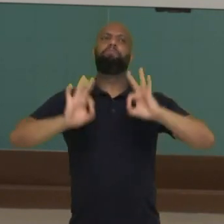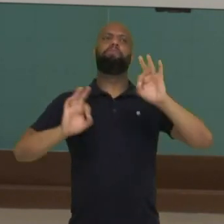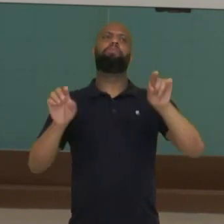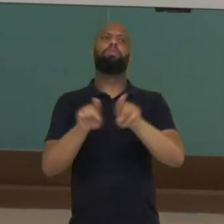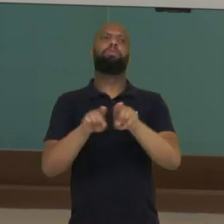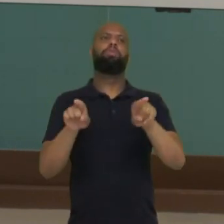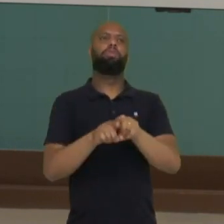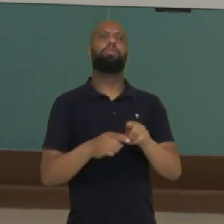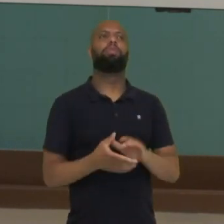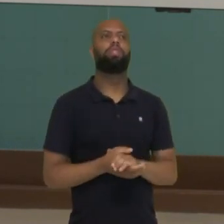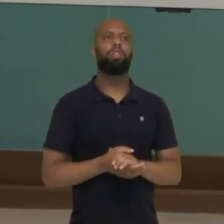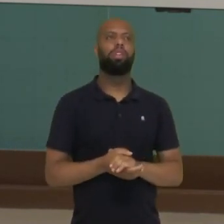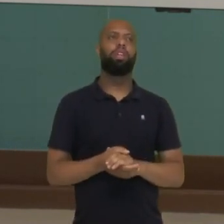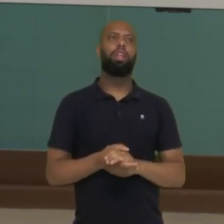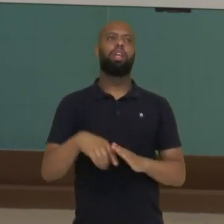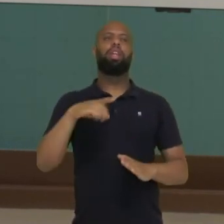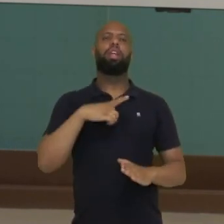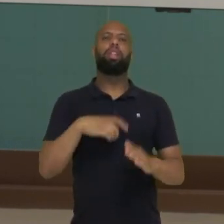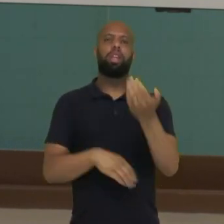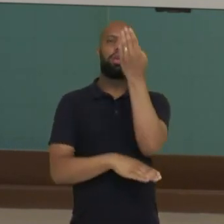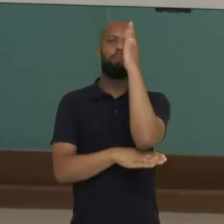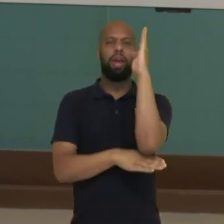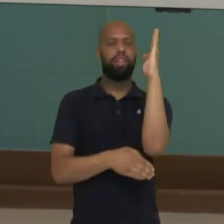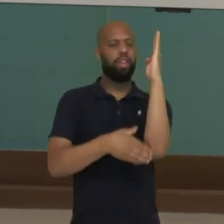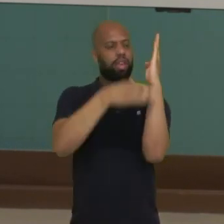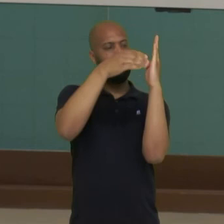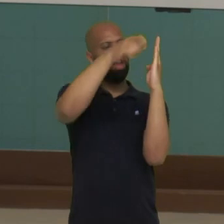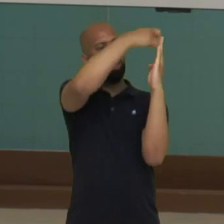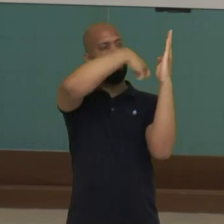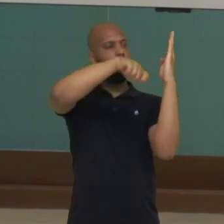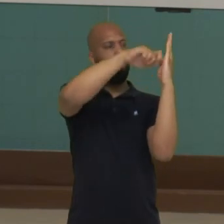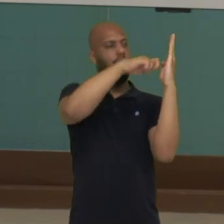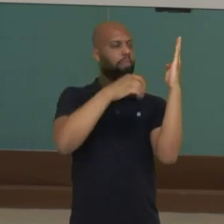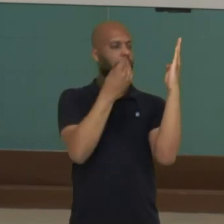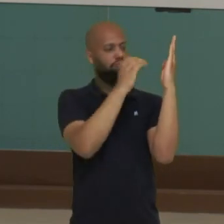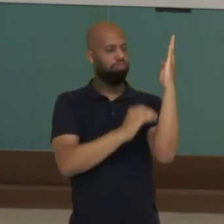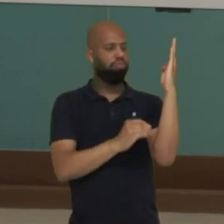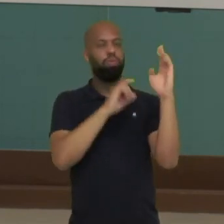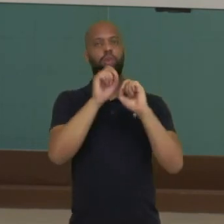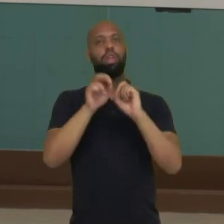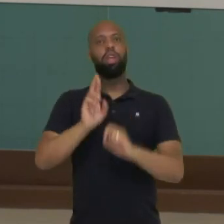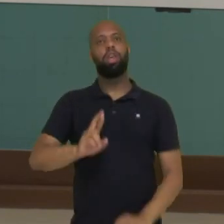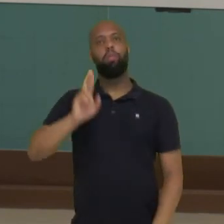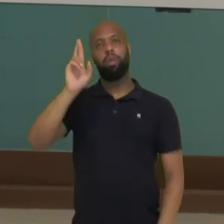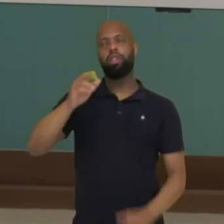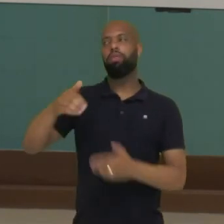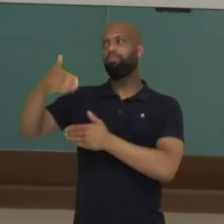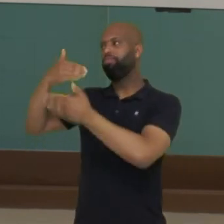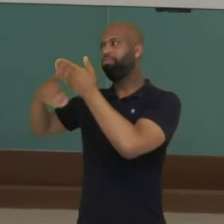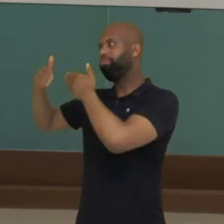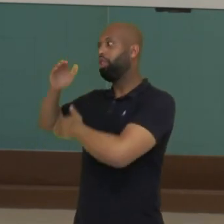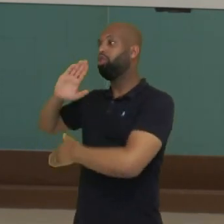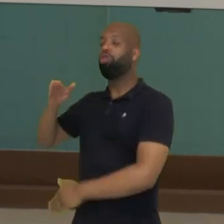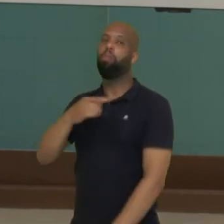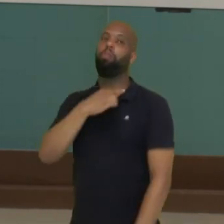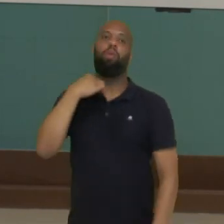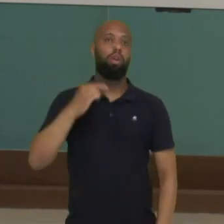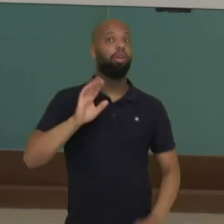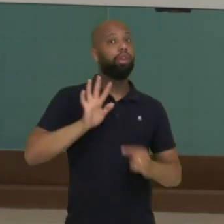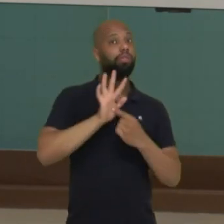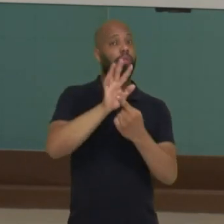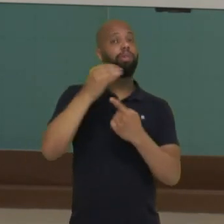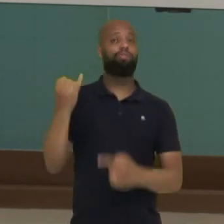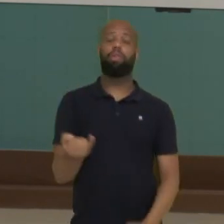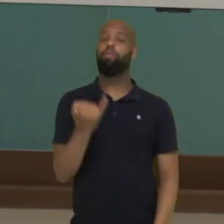luta. Os troncos enfeitados de madeira do Quarupi são a representação simbólica dos espíritos ancestrais, denotando a